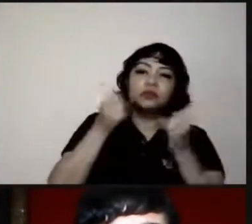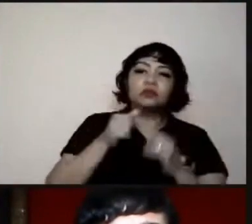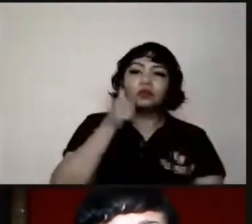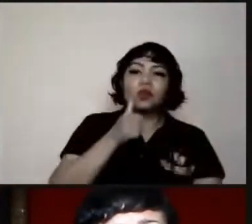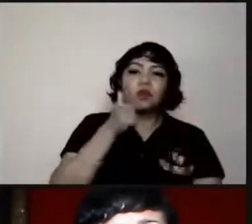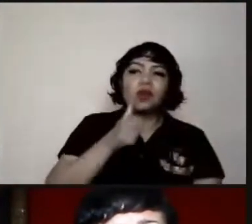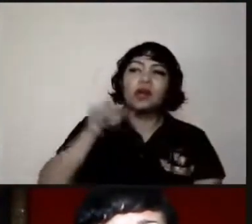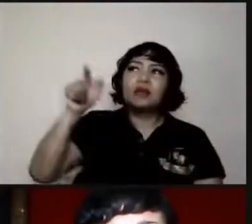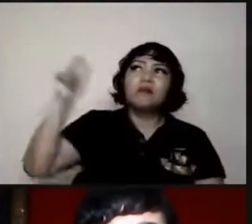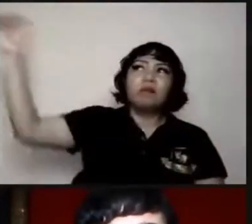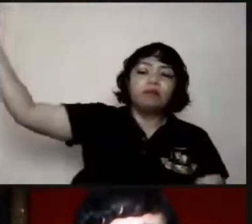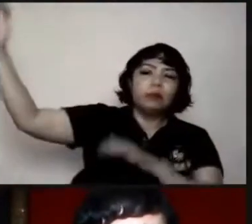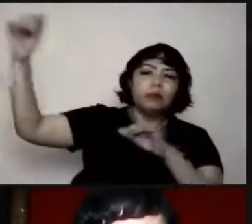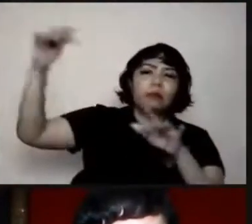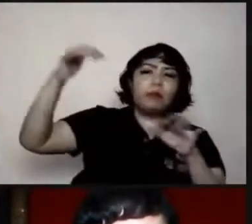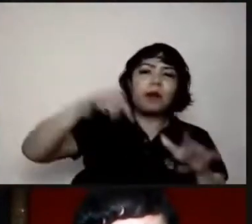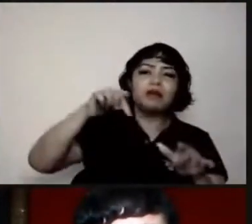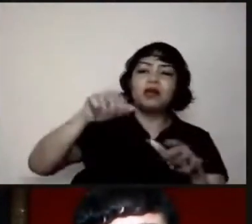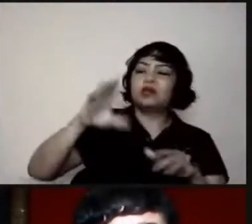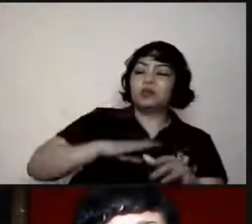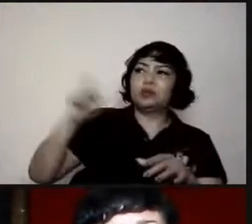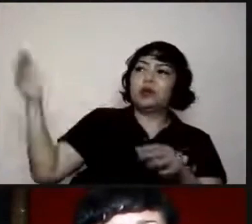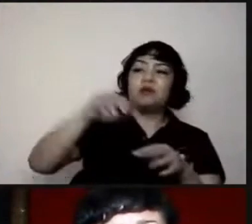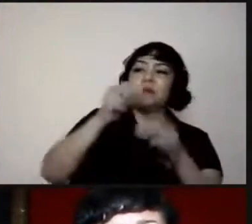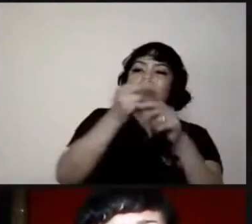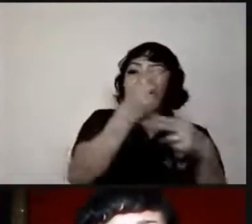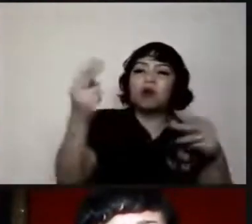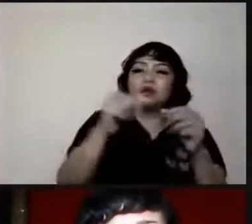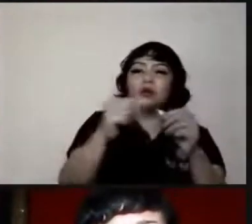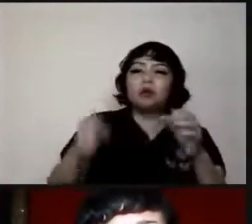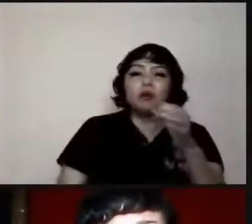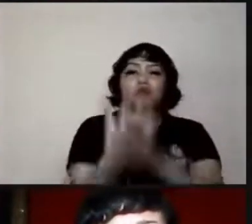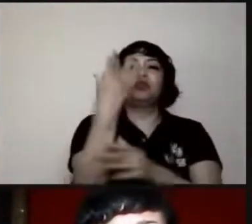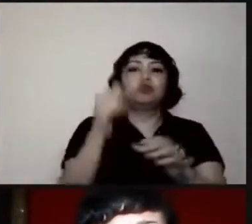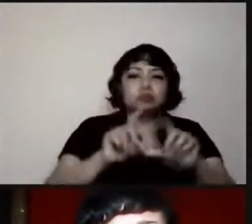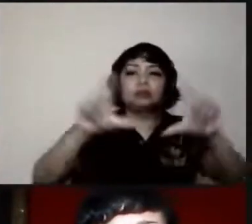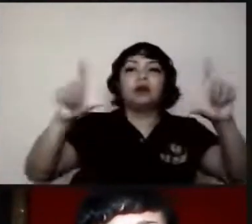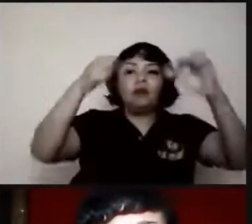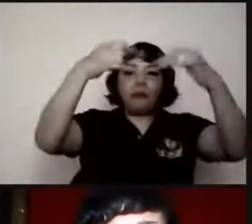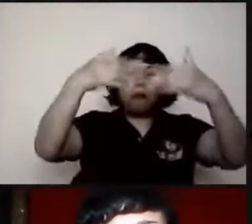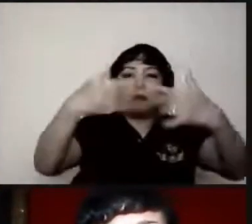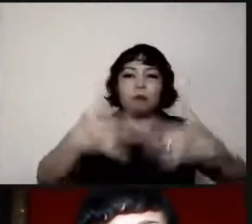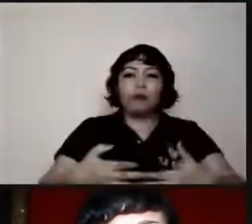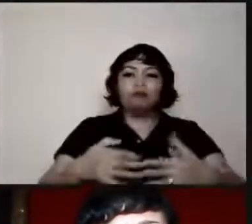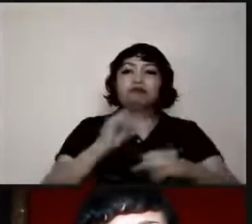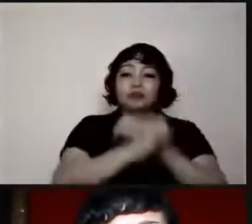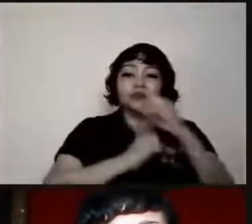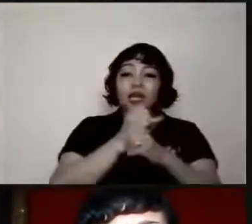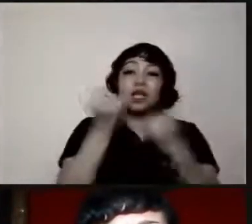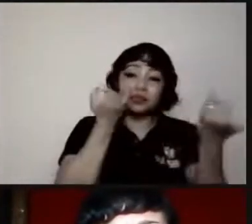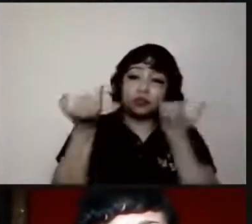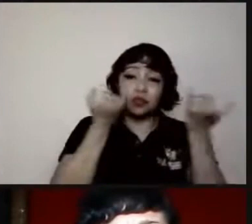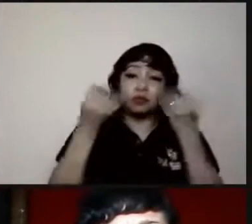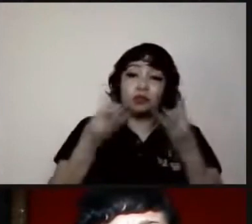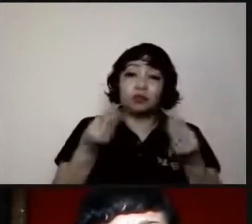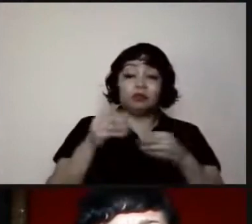que veio de Portugal. Ele vai lá, coloca o nome dessa mulher e já tem um acervo muito grande falando sobre ela. Então, isso assim